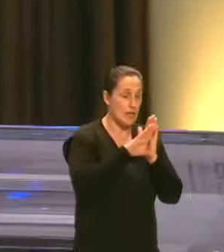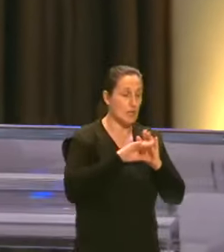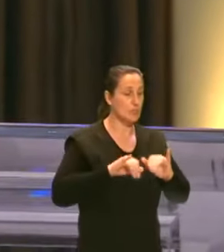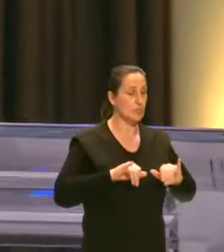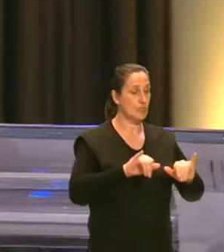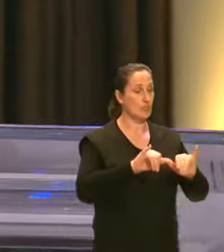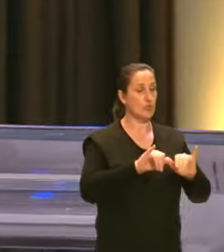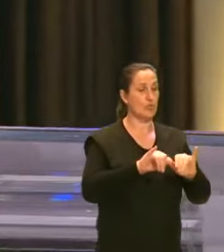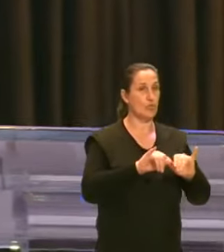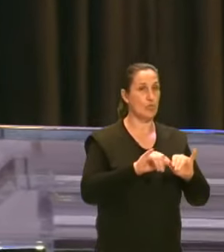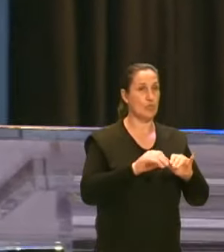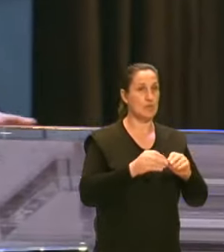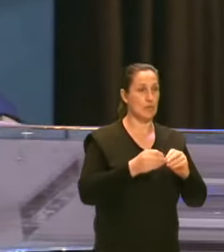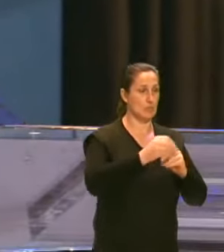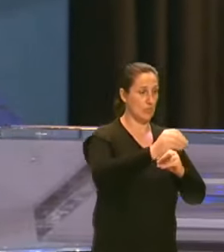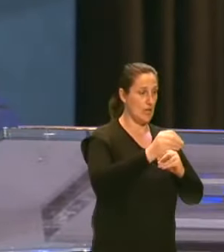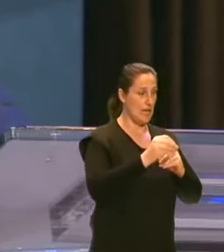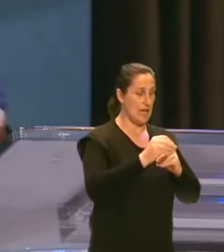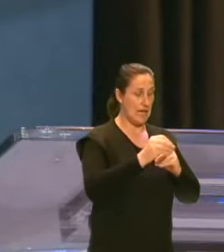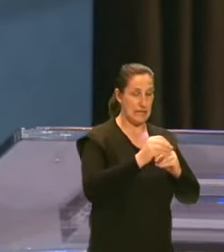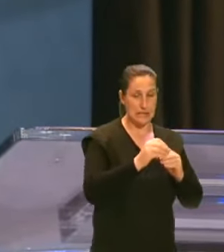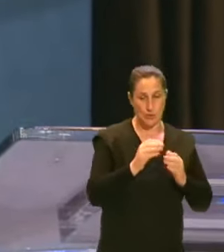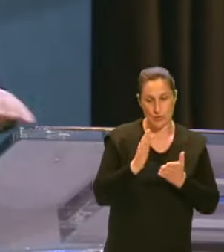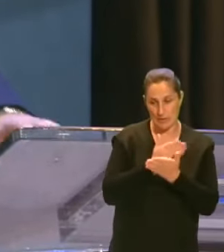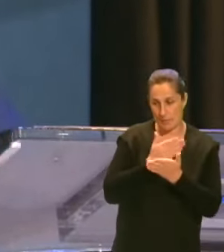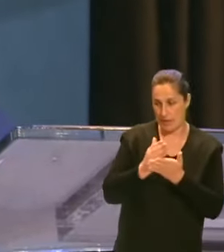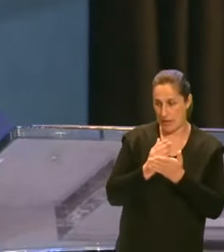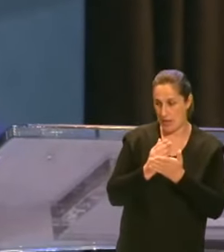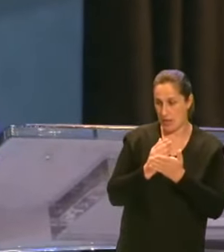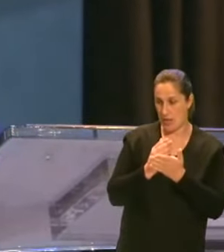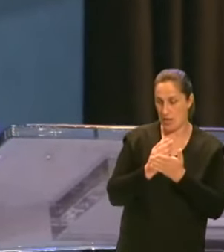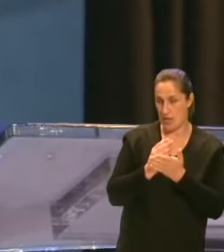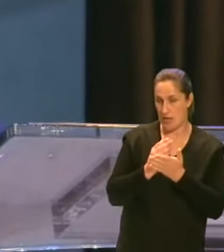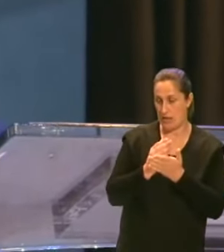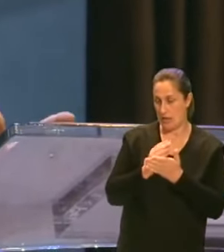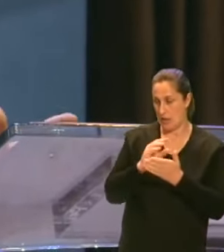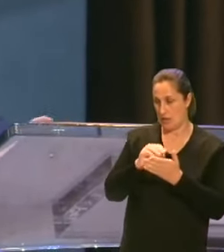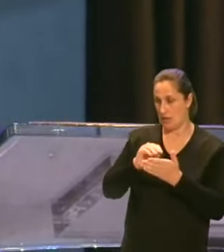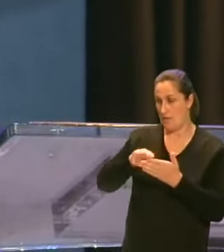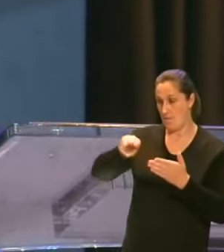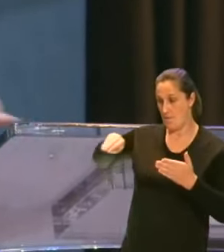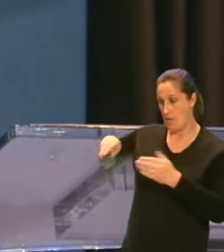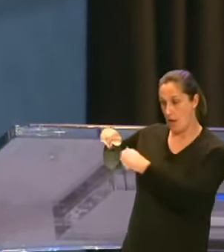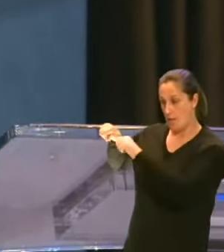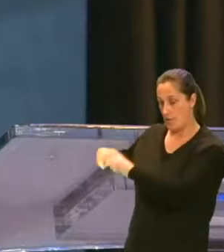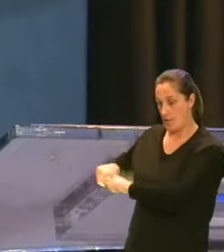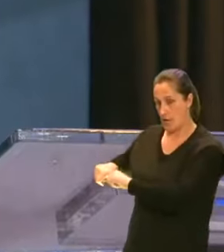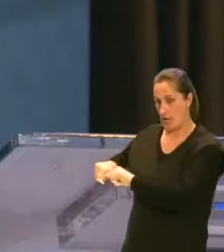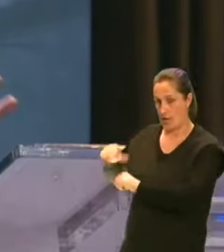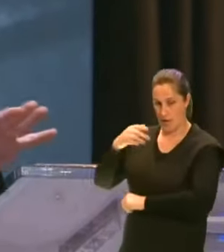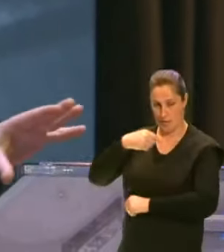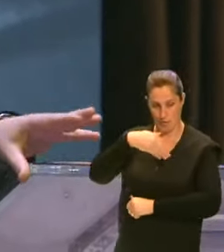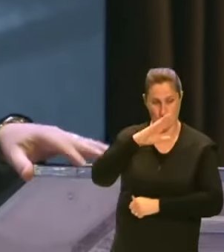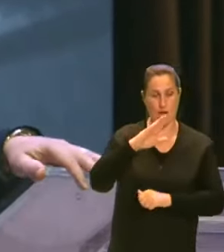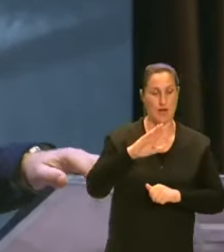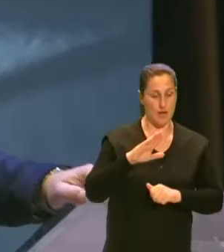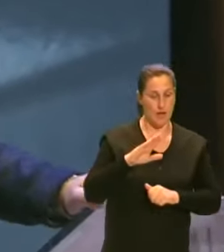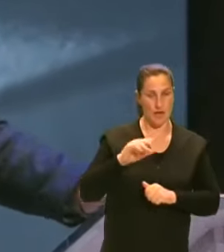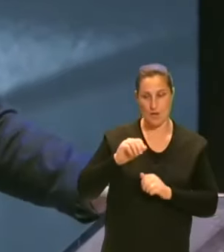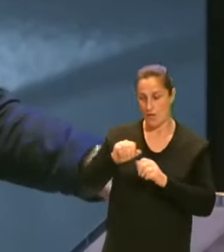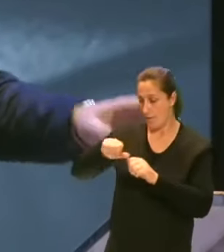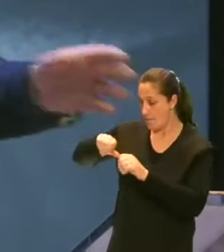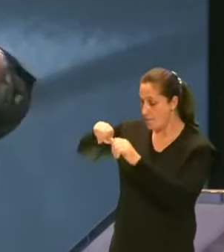passar, e aí você começa a selecionar, o que eu vou deixar? Qual vai ser o sacrifício? Vai ser a bolacha? O que vai ser que vai ficar para trás,